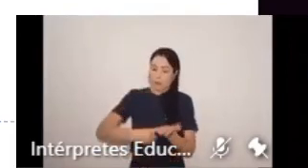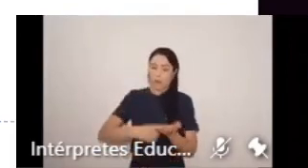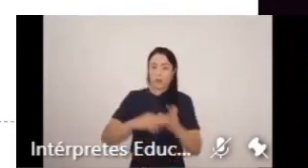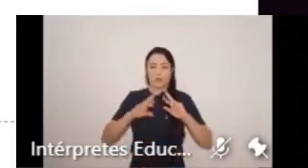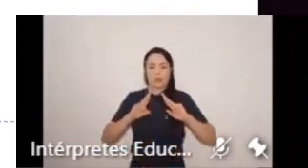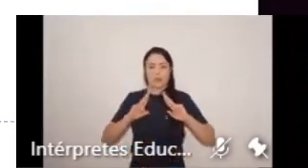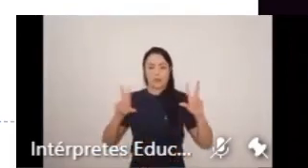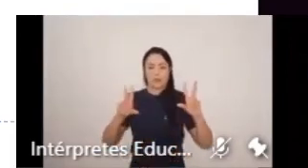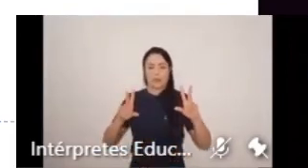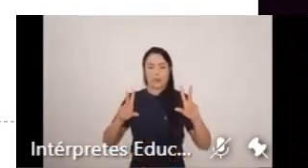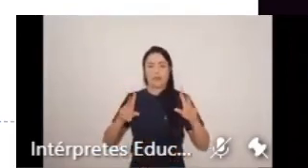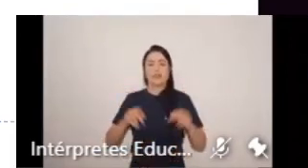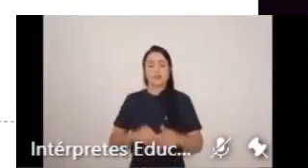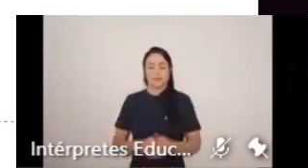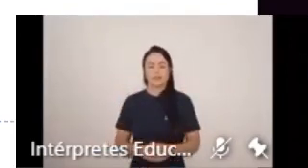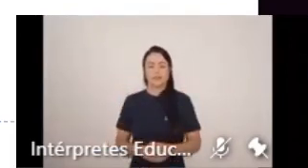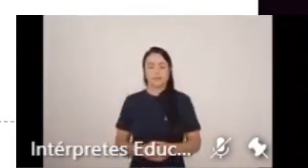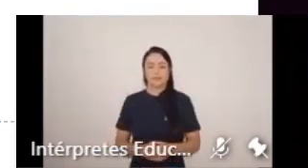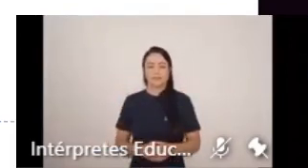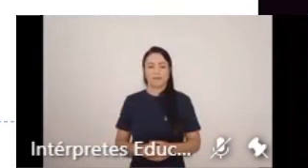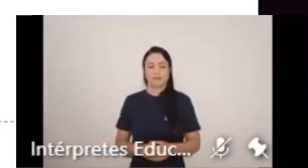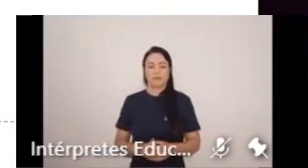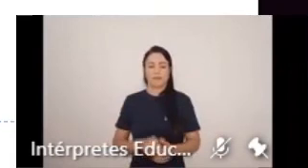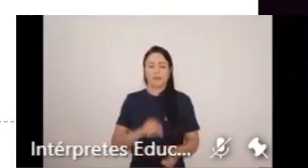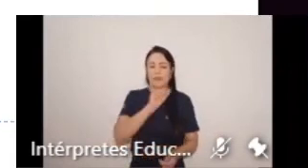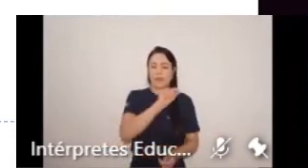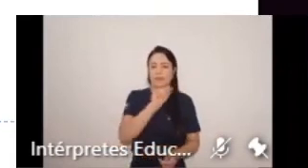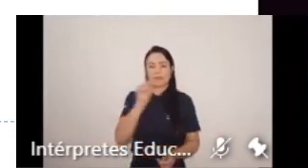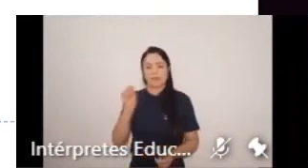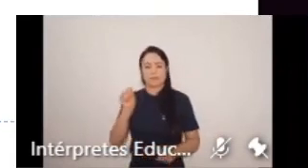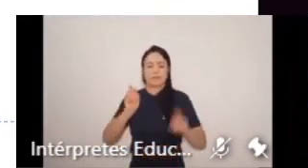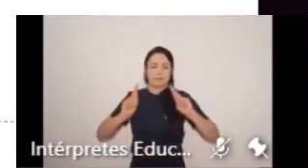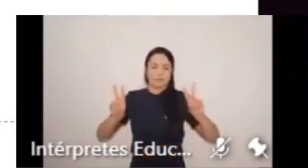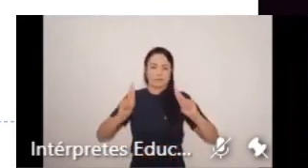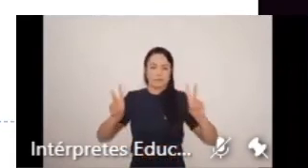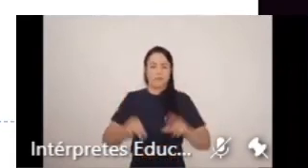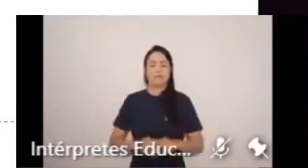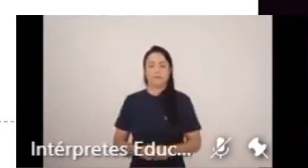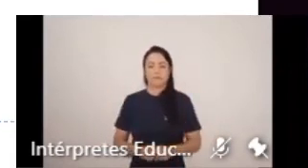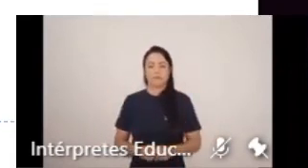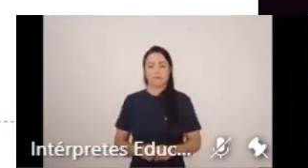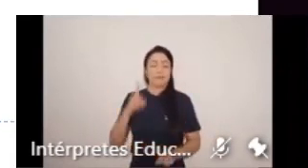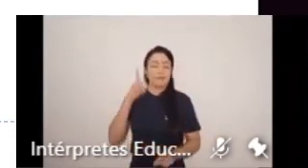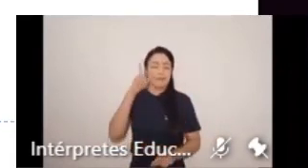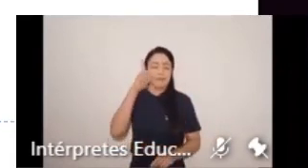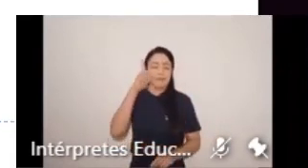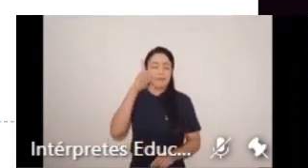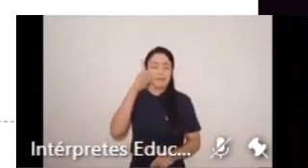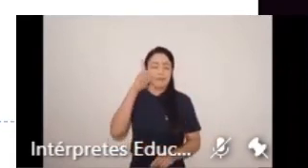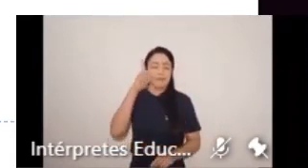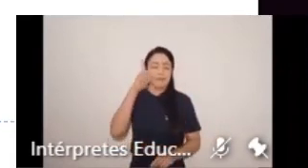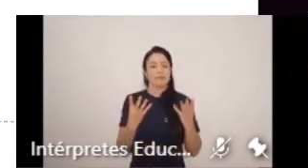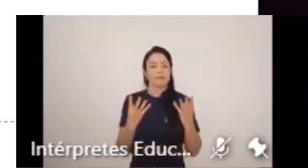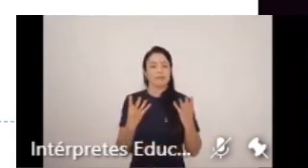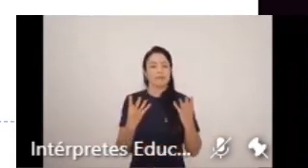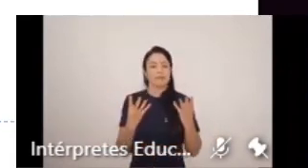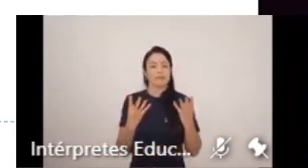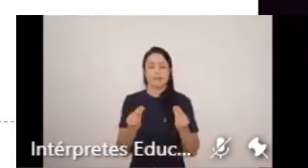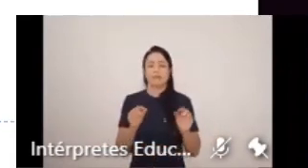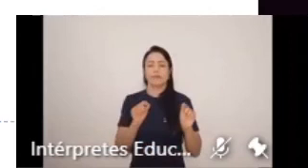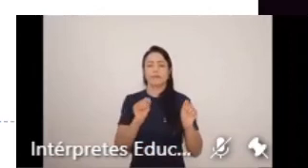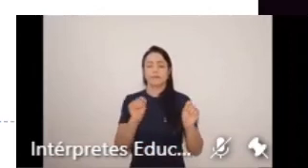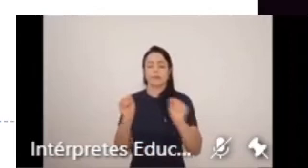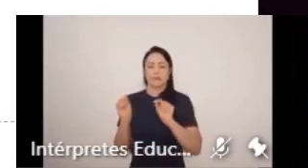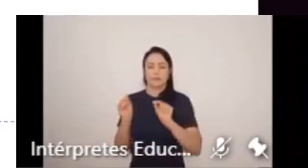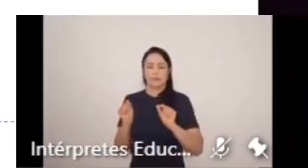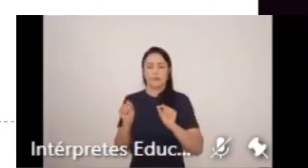também pactua diferente com os estados. Então, há uma dificuldade, muitas vezes, de quem litiga